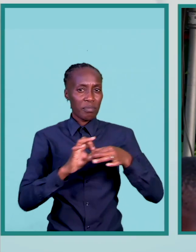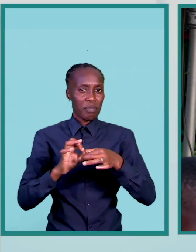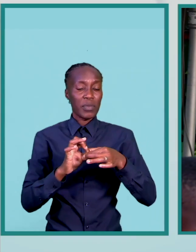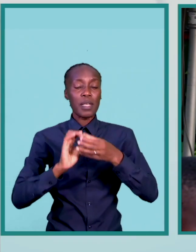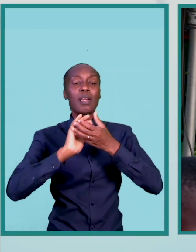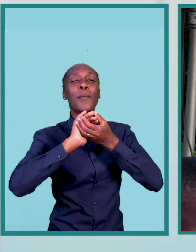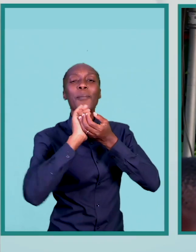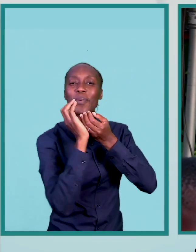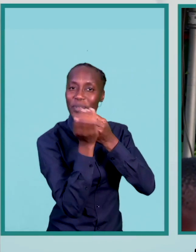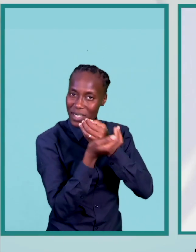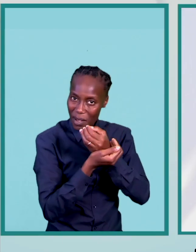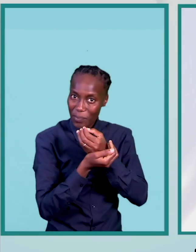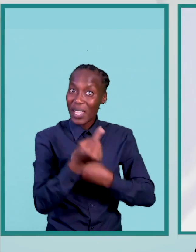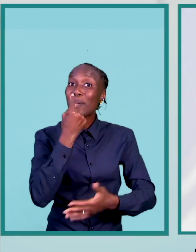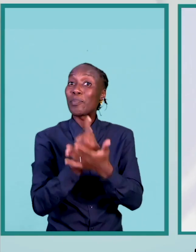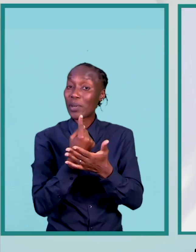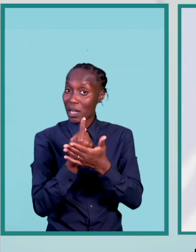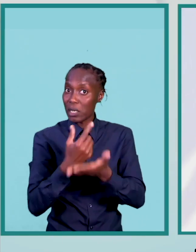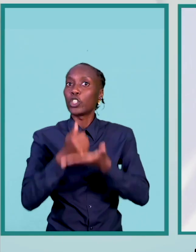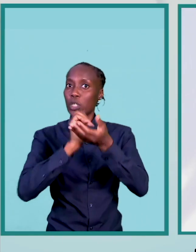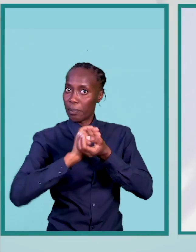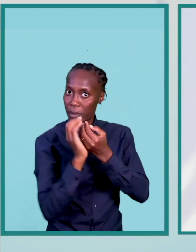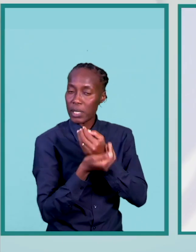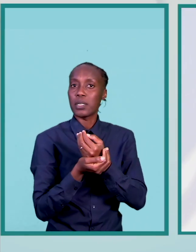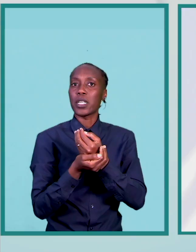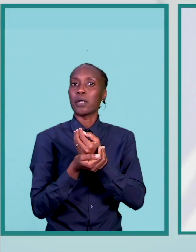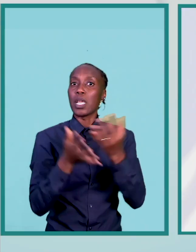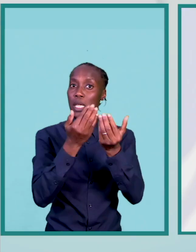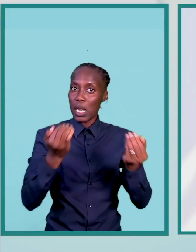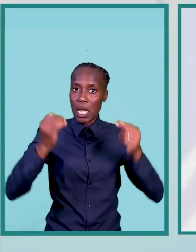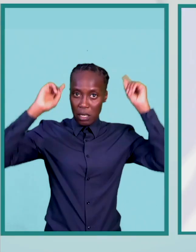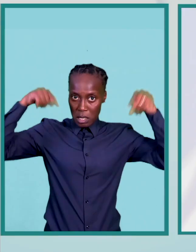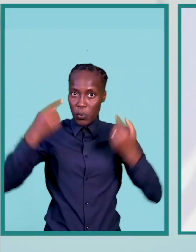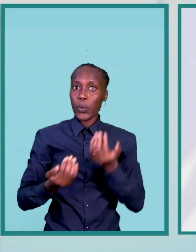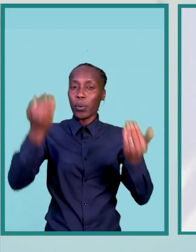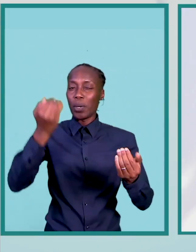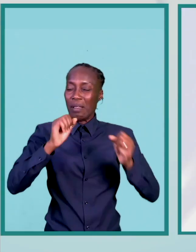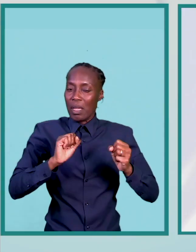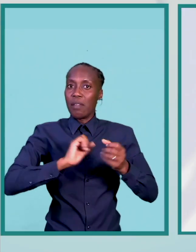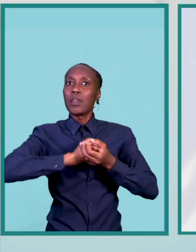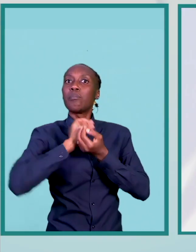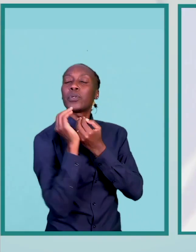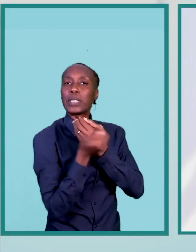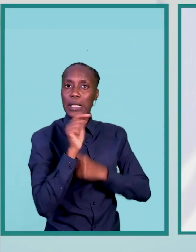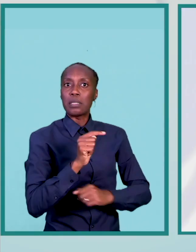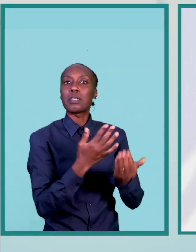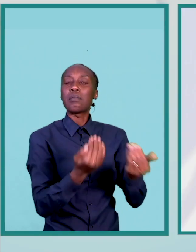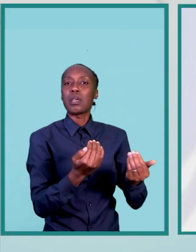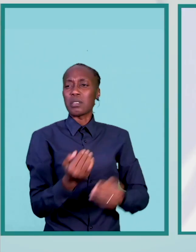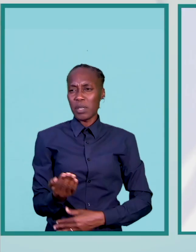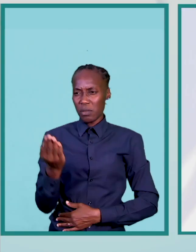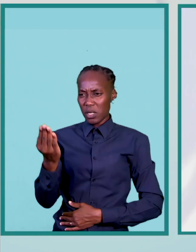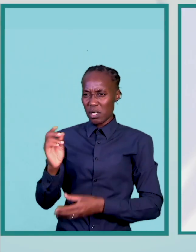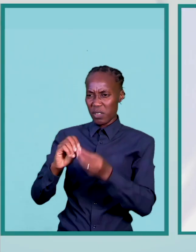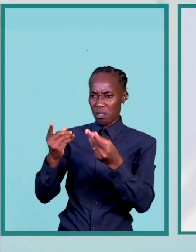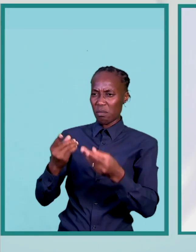da educação, da prevenção e combate ao prematuro. Qual é a nossa solução? O que a Bíblia iria fazer? Essa cadeia toda falhou. A Bíblia, o que faria a